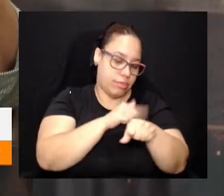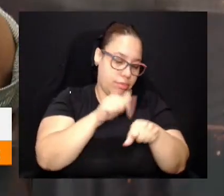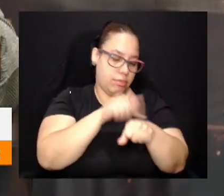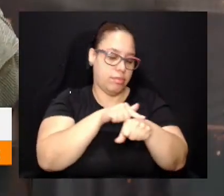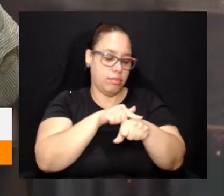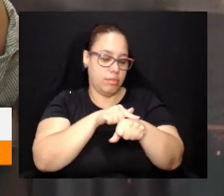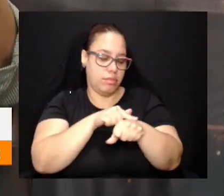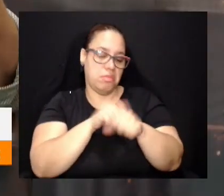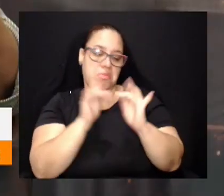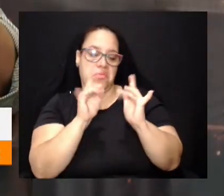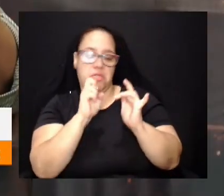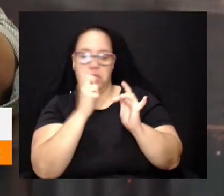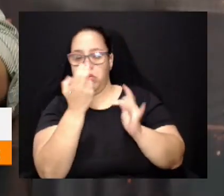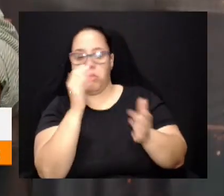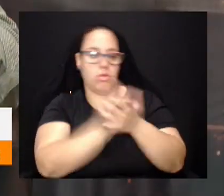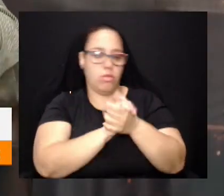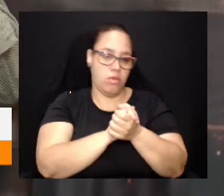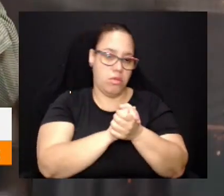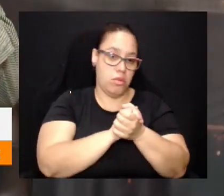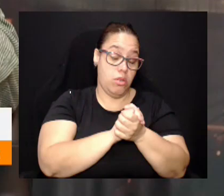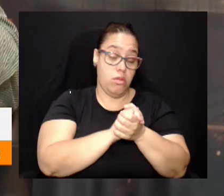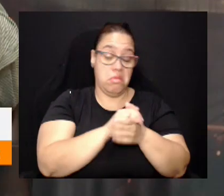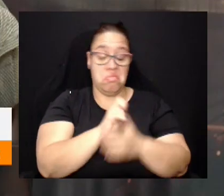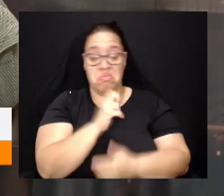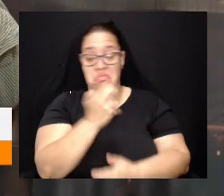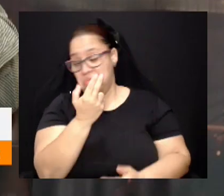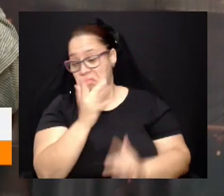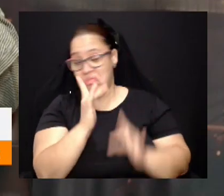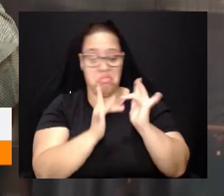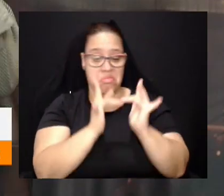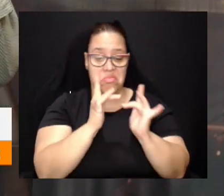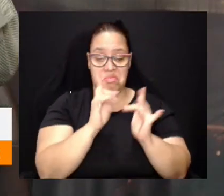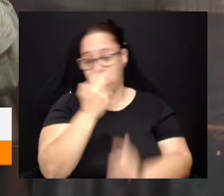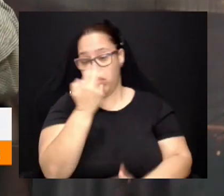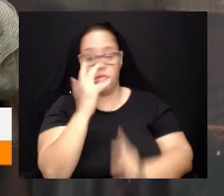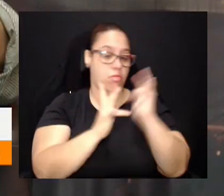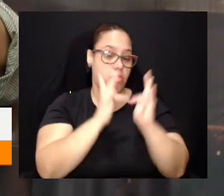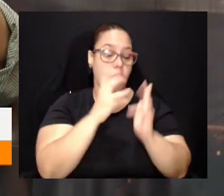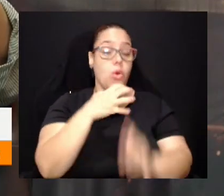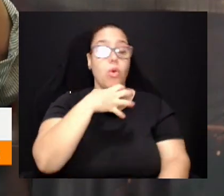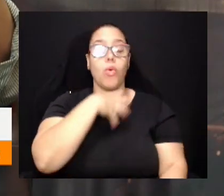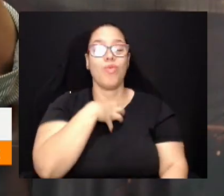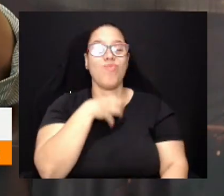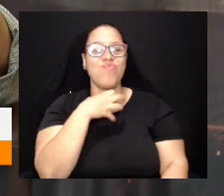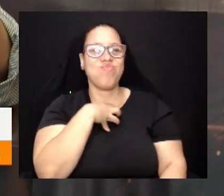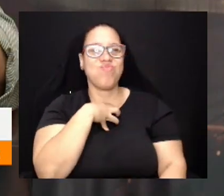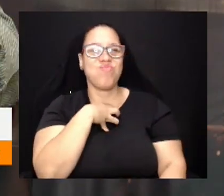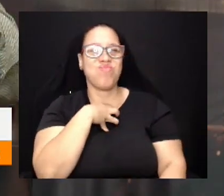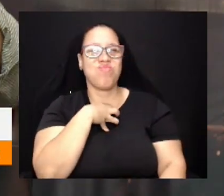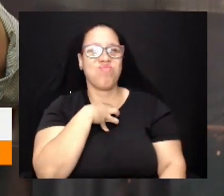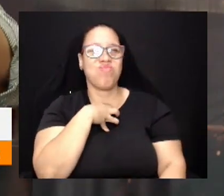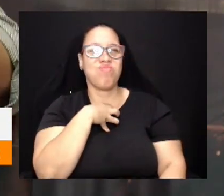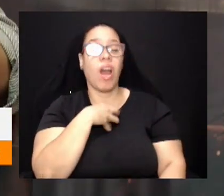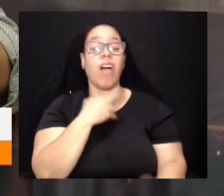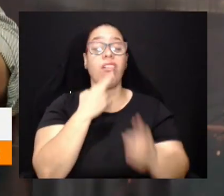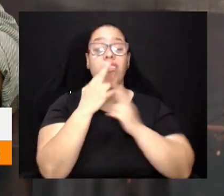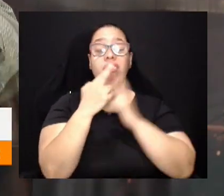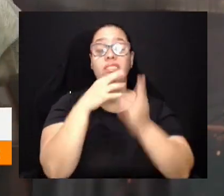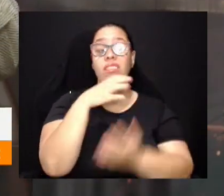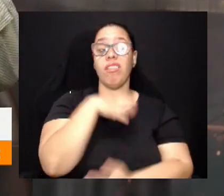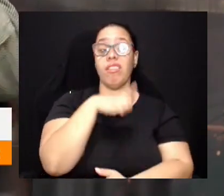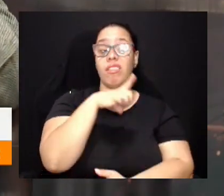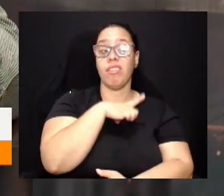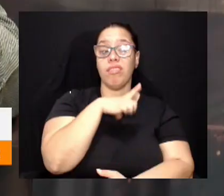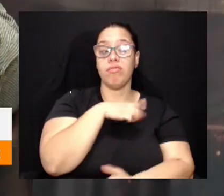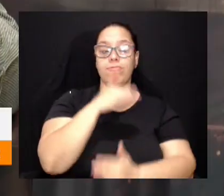ou do casamento, ou do namoro, né? Uhum. Mas principalmente nos sentimentos, no sentido que aquela relação tem, se ela constrói